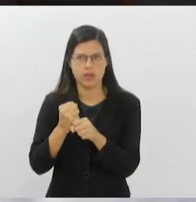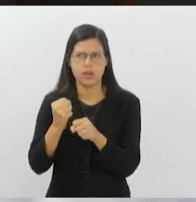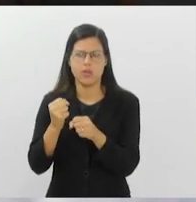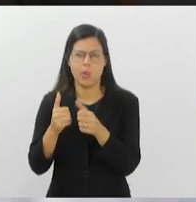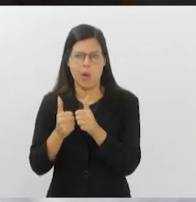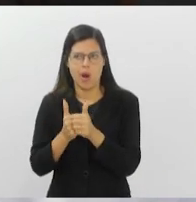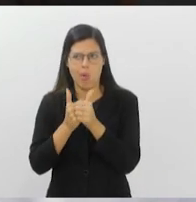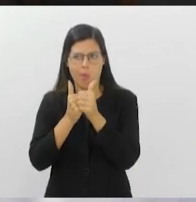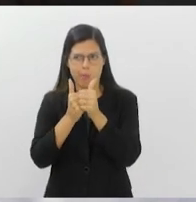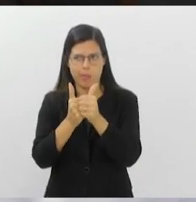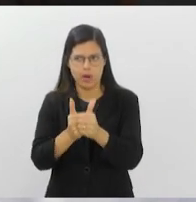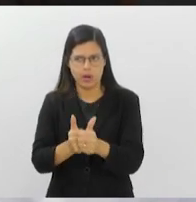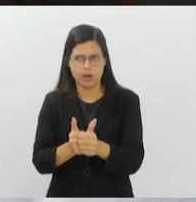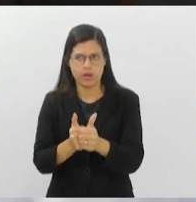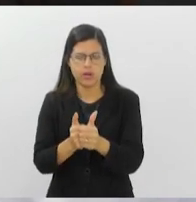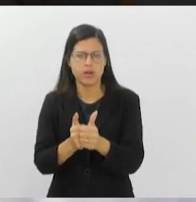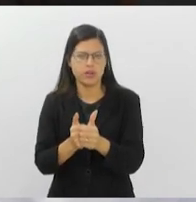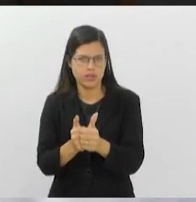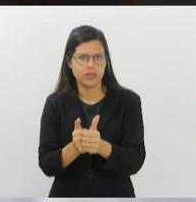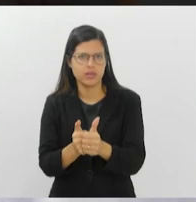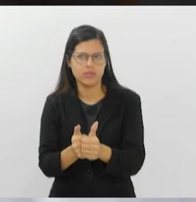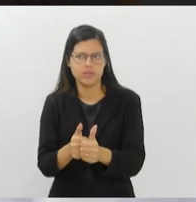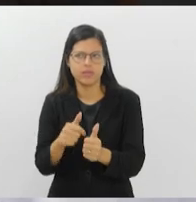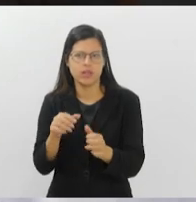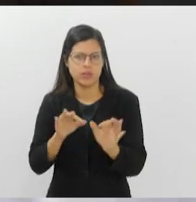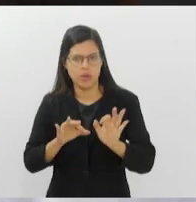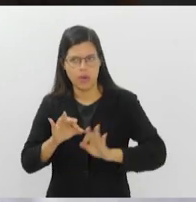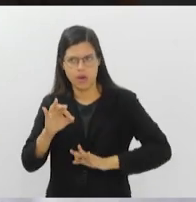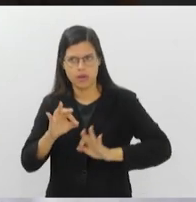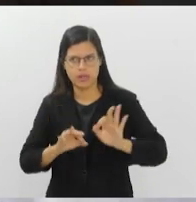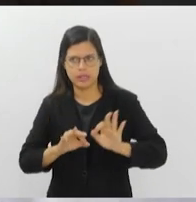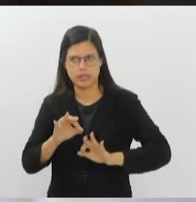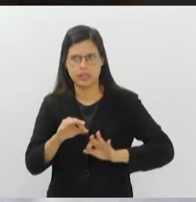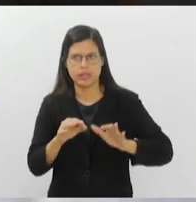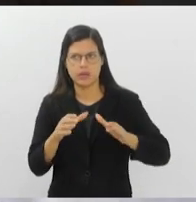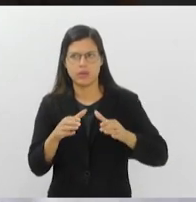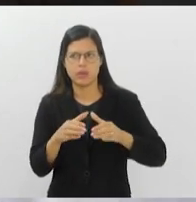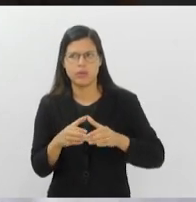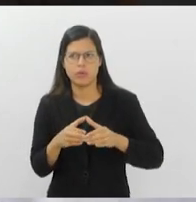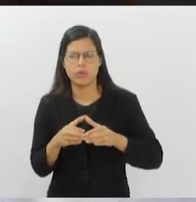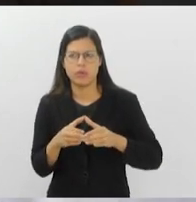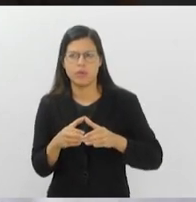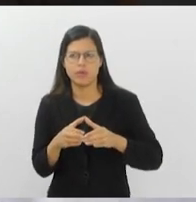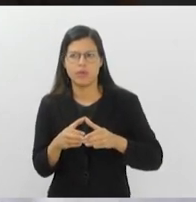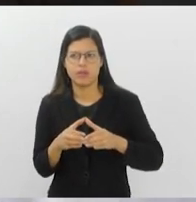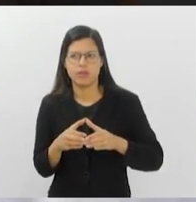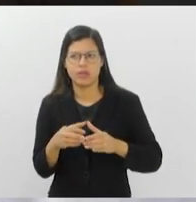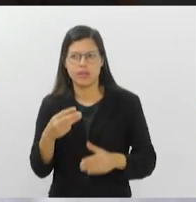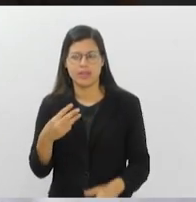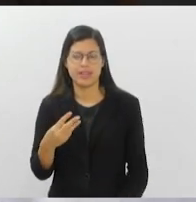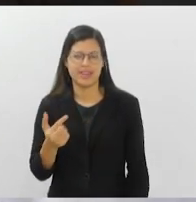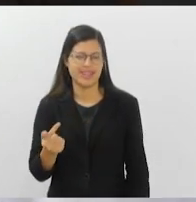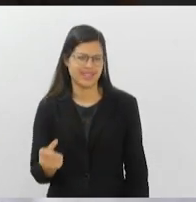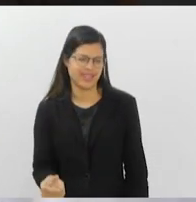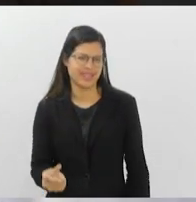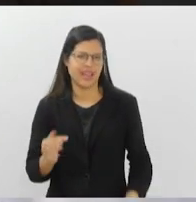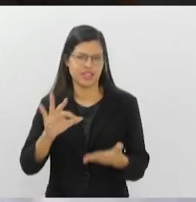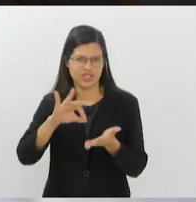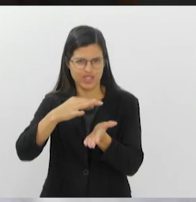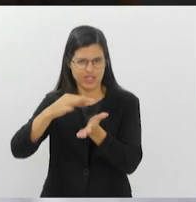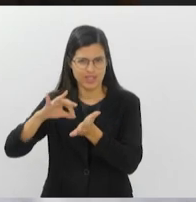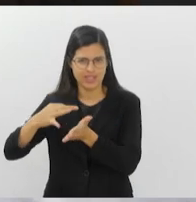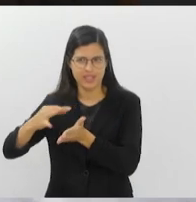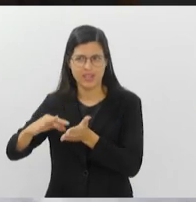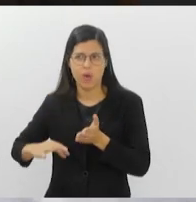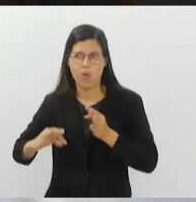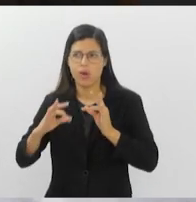perto essa organização do prêmio e confesso que eu fiquei dolorido, porque foram 37 inscrições e